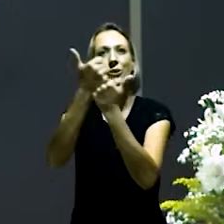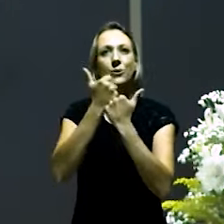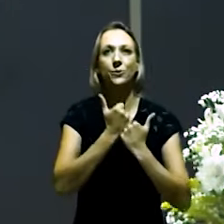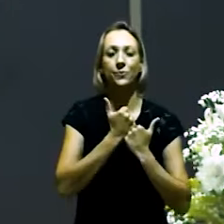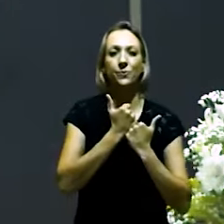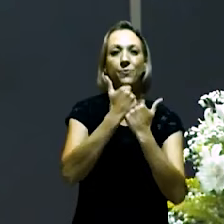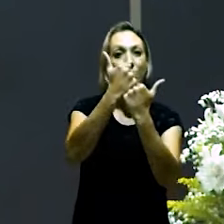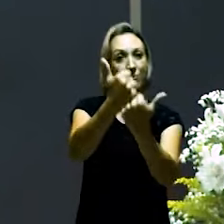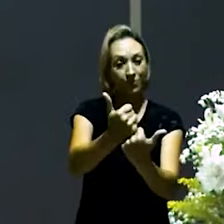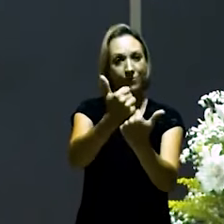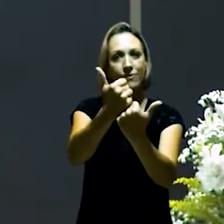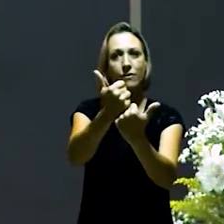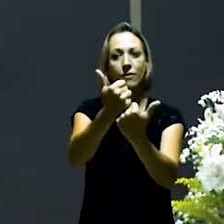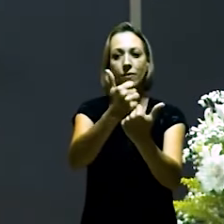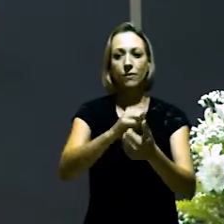naquela cruz.